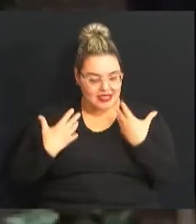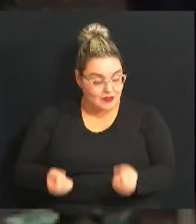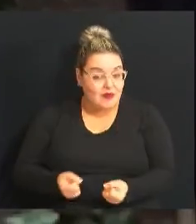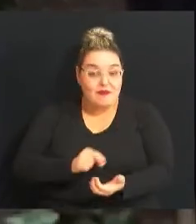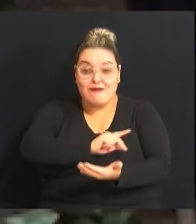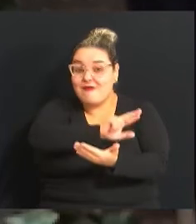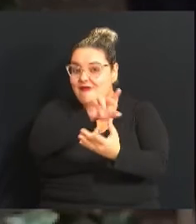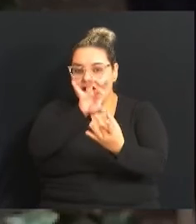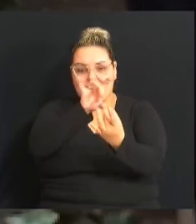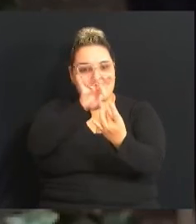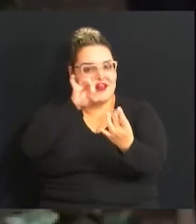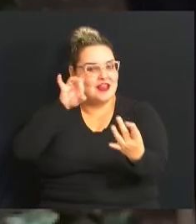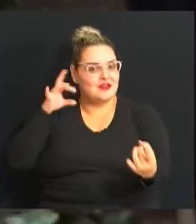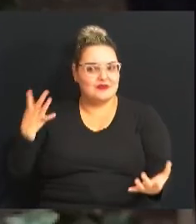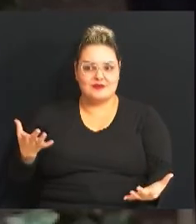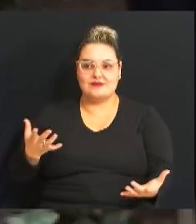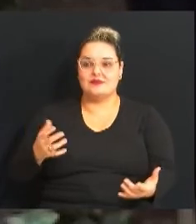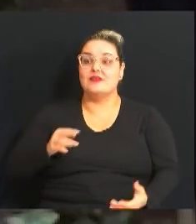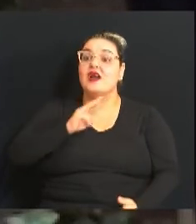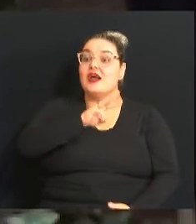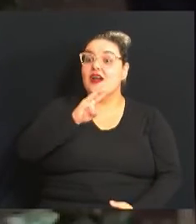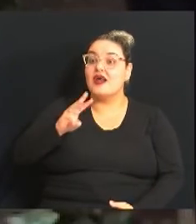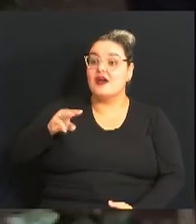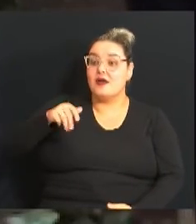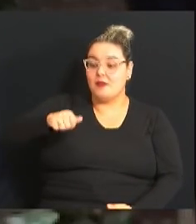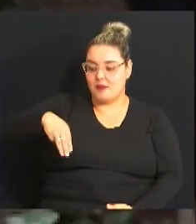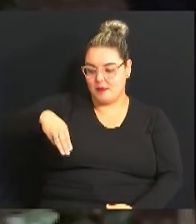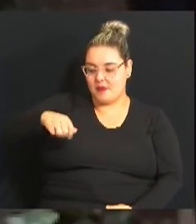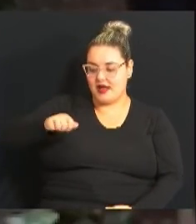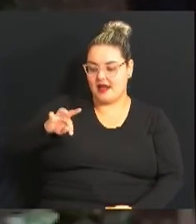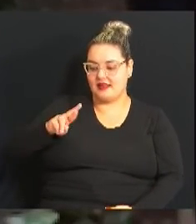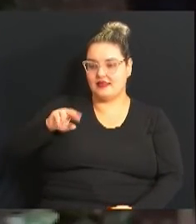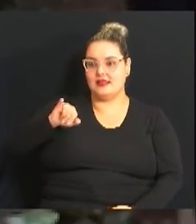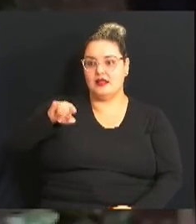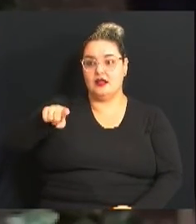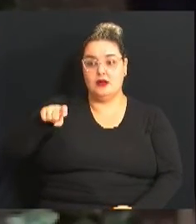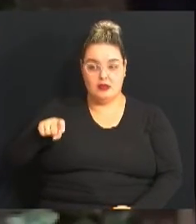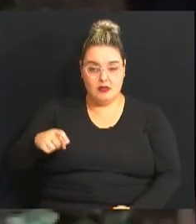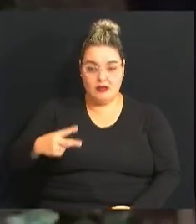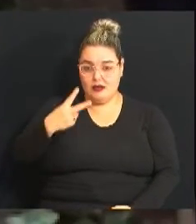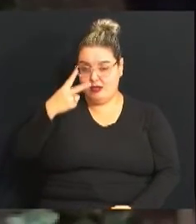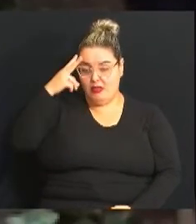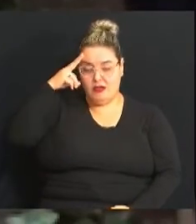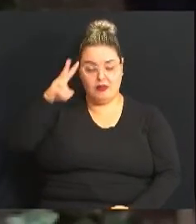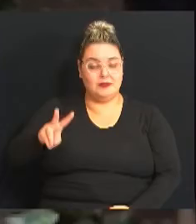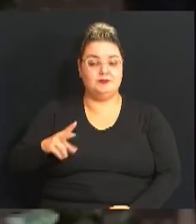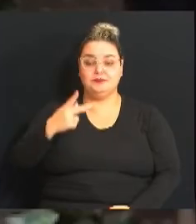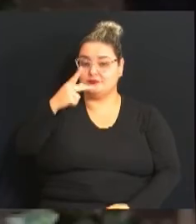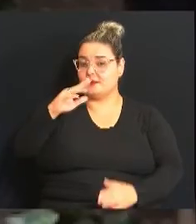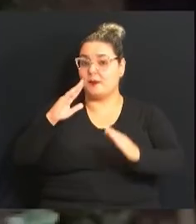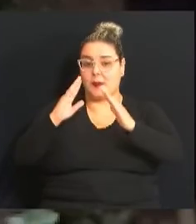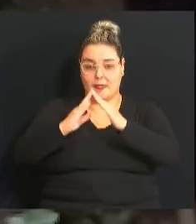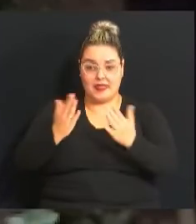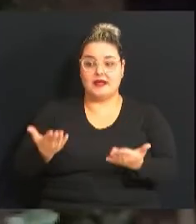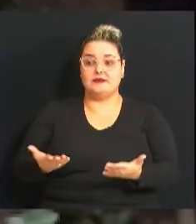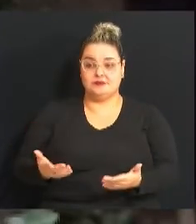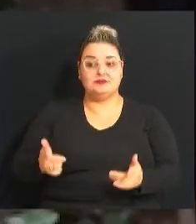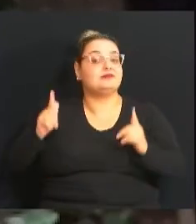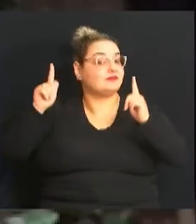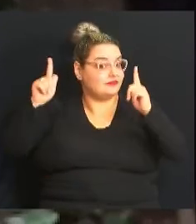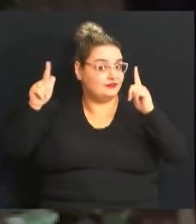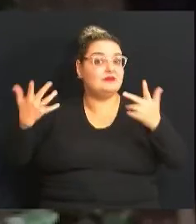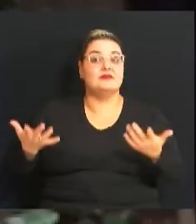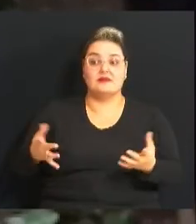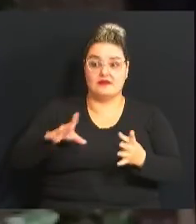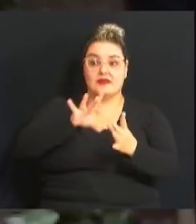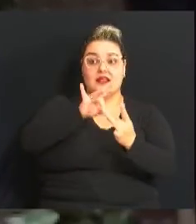feedbacks. Né? Pelo site da editora Matrix, em 2 dias está na tua casa e o pessoal está curtindo muito, os feedbacks